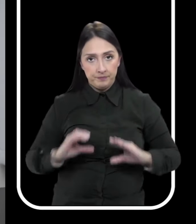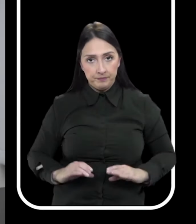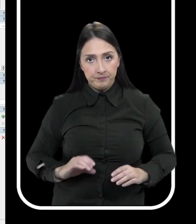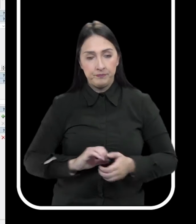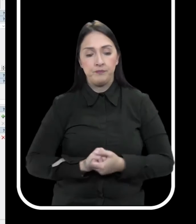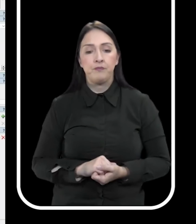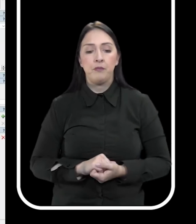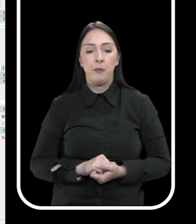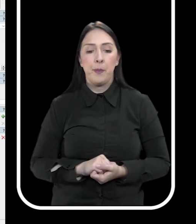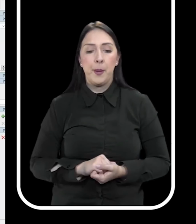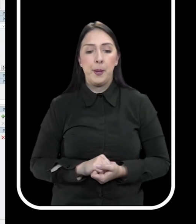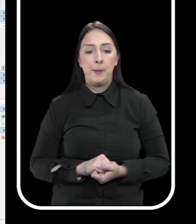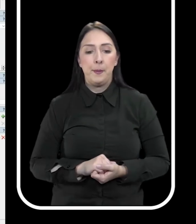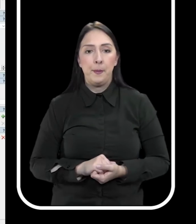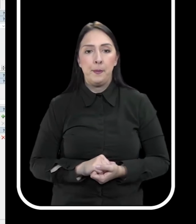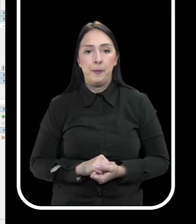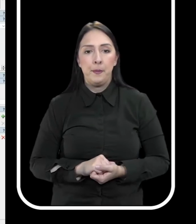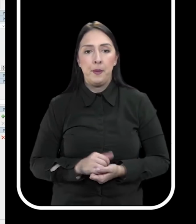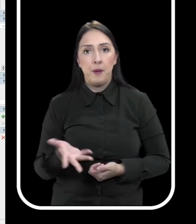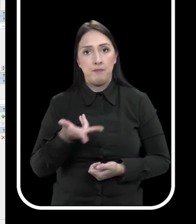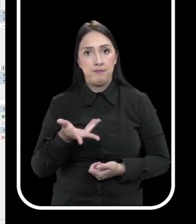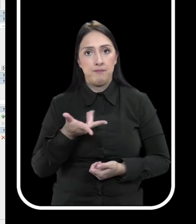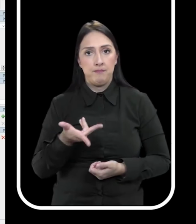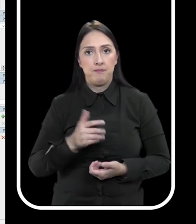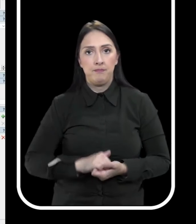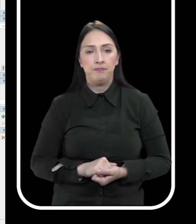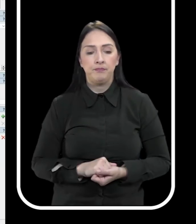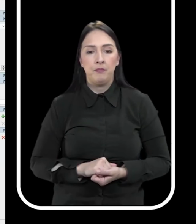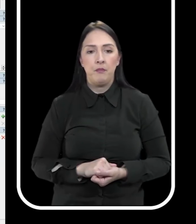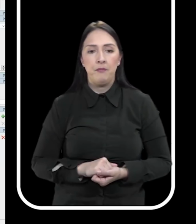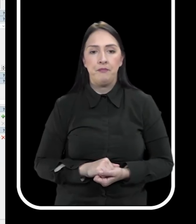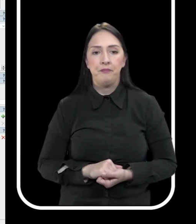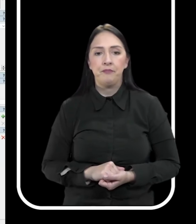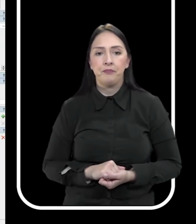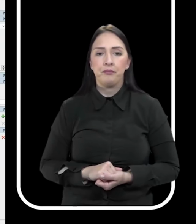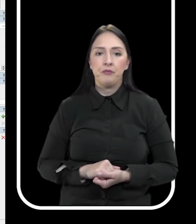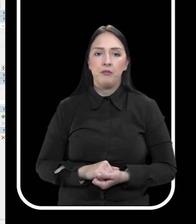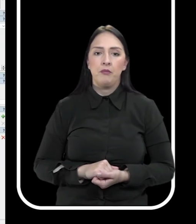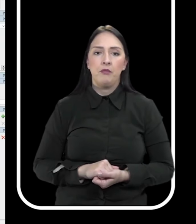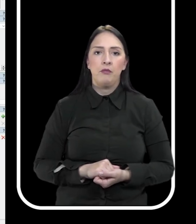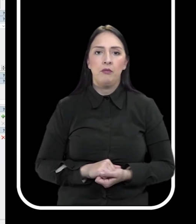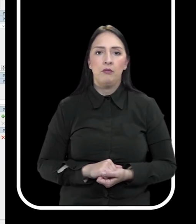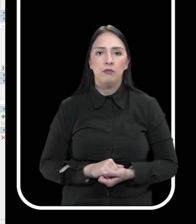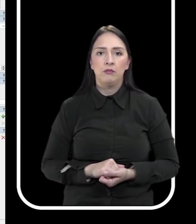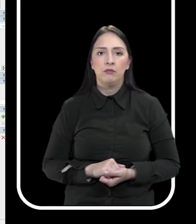comportou. Ok? Então vamos lá, vamos acelerar o processo.